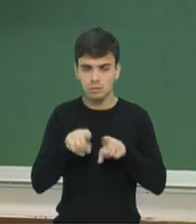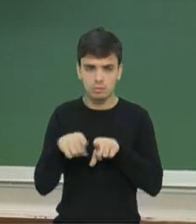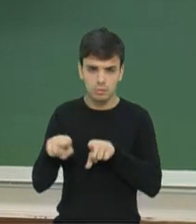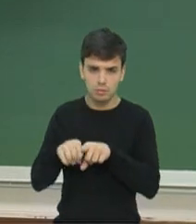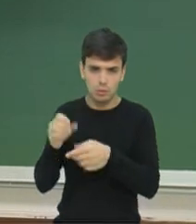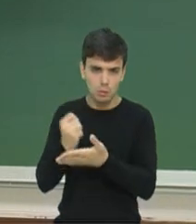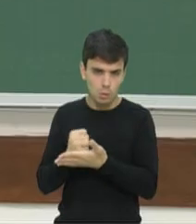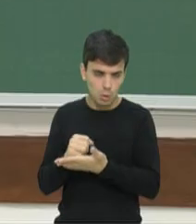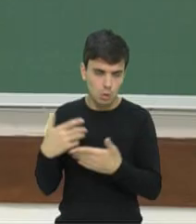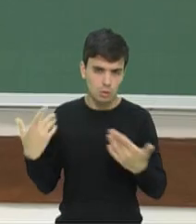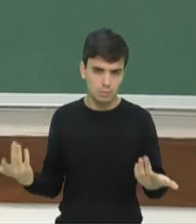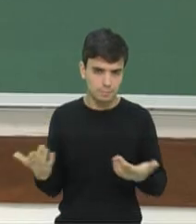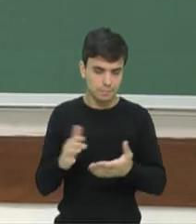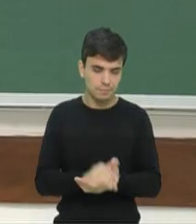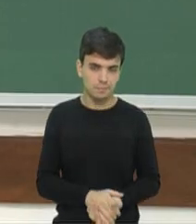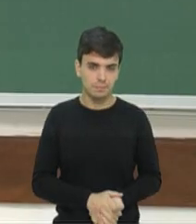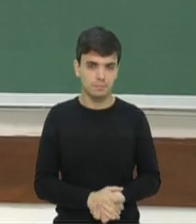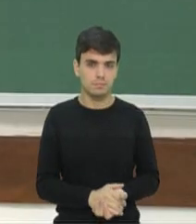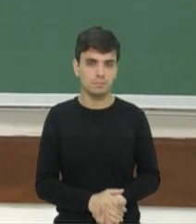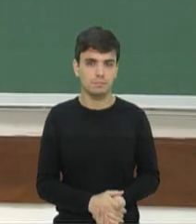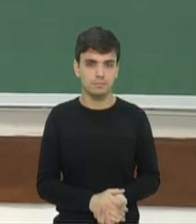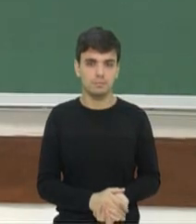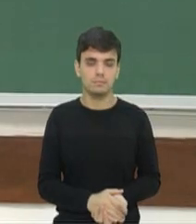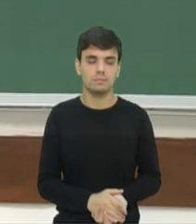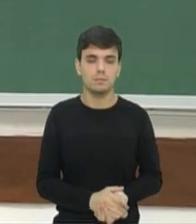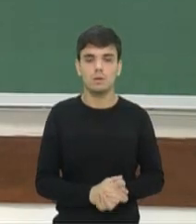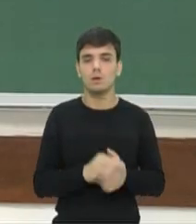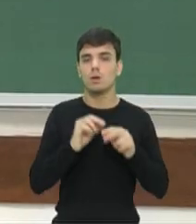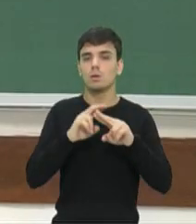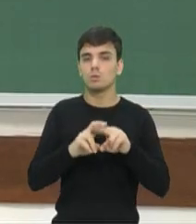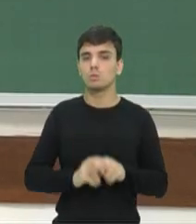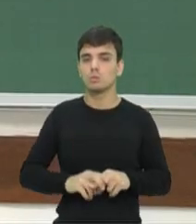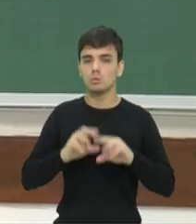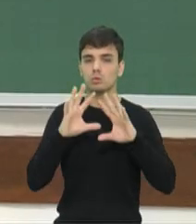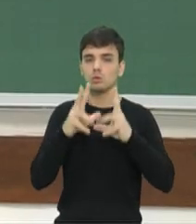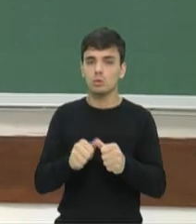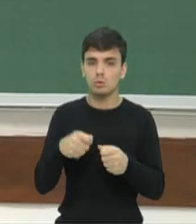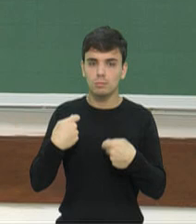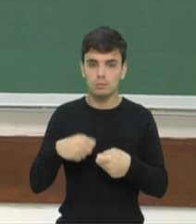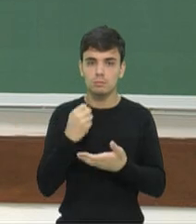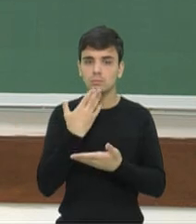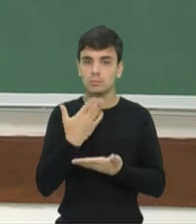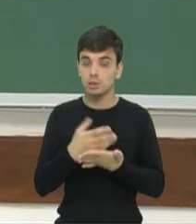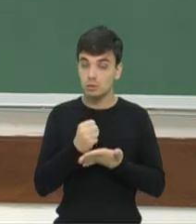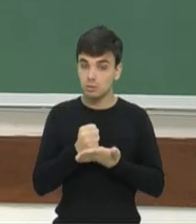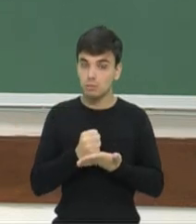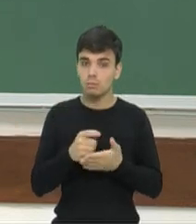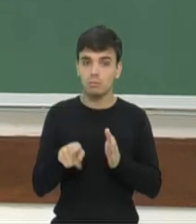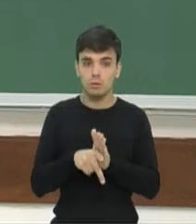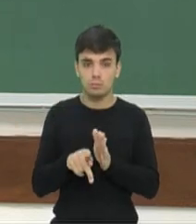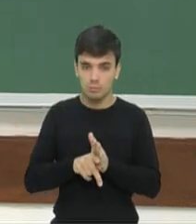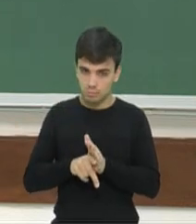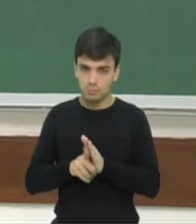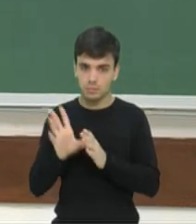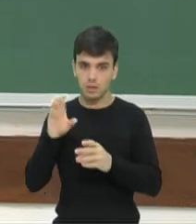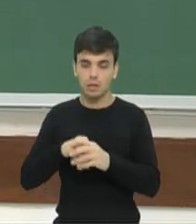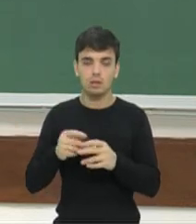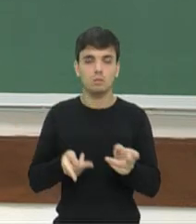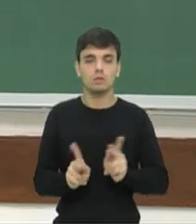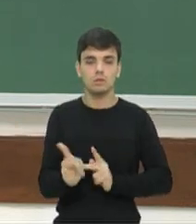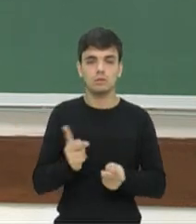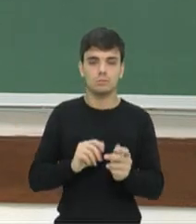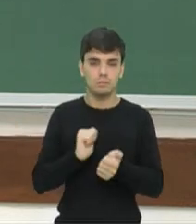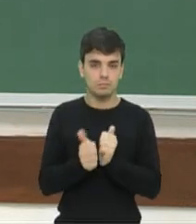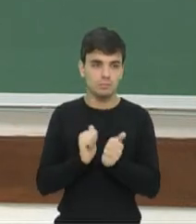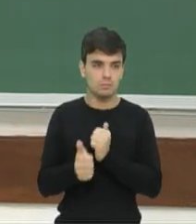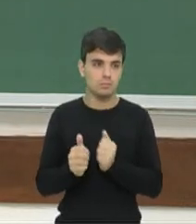e controle. Então, todos isso deve ser exigido do praticante de karatê, né, dos karatecas dentro da competição, dentro do karatê esportivo.